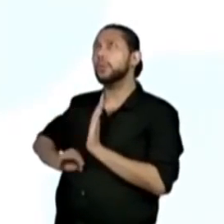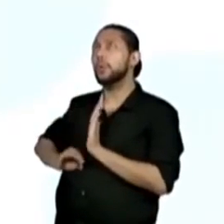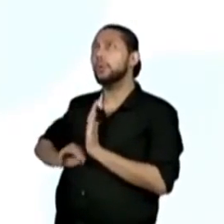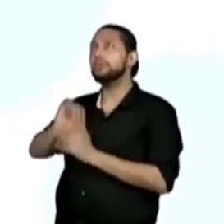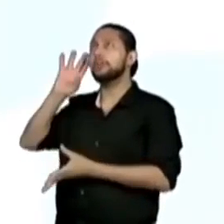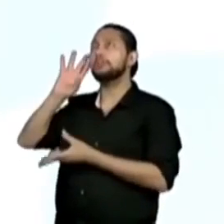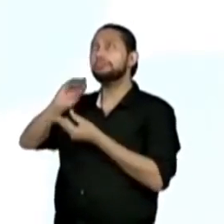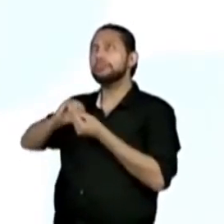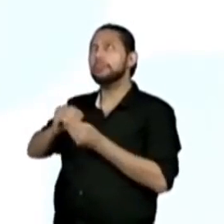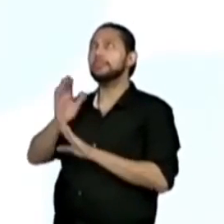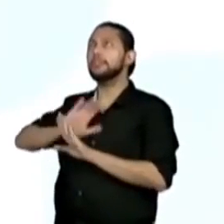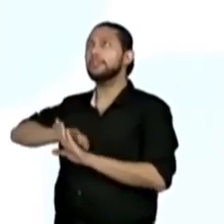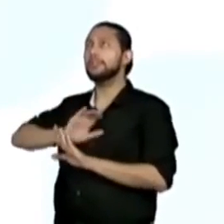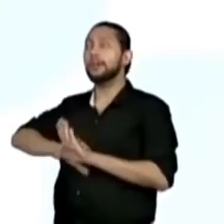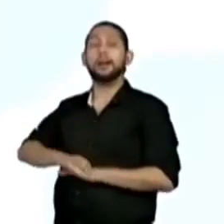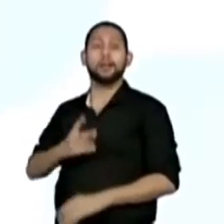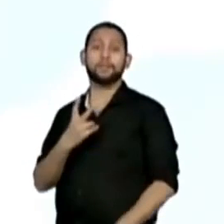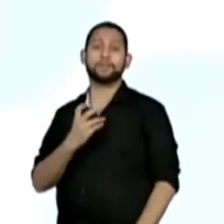R